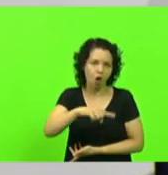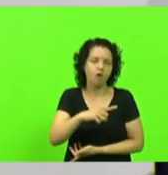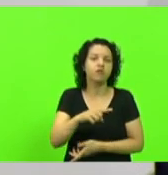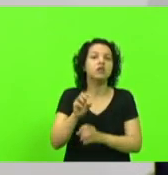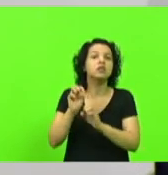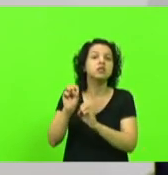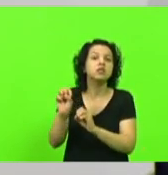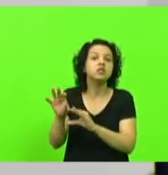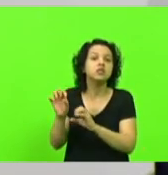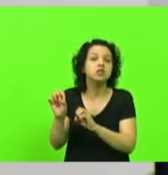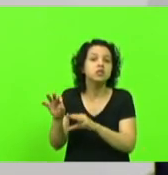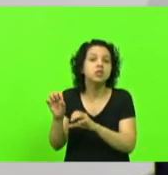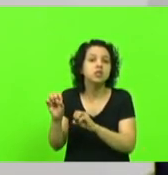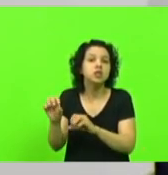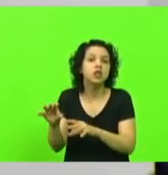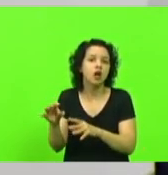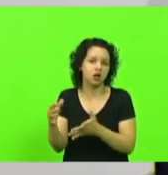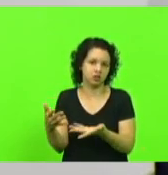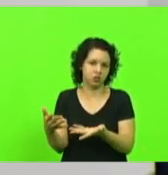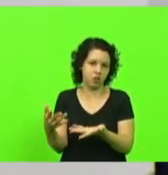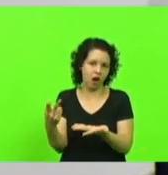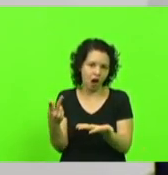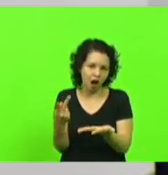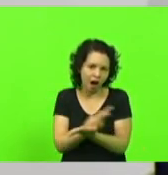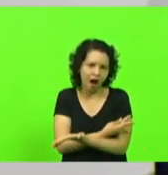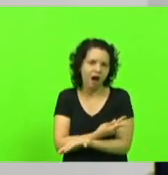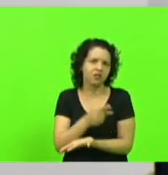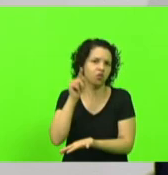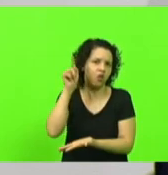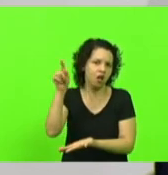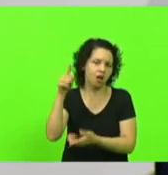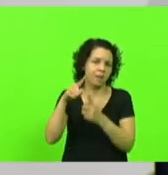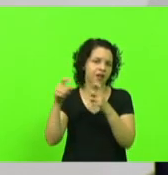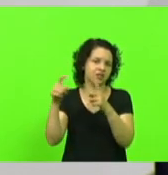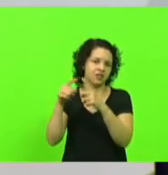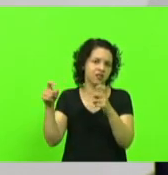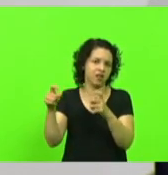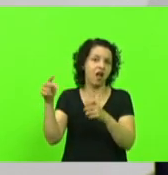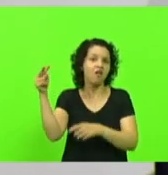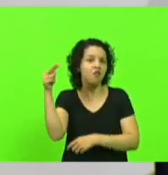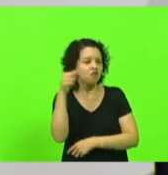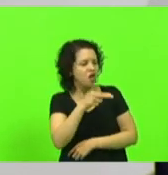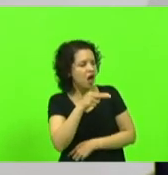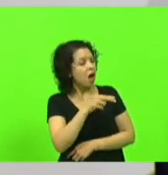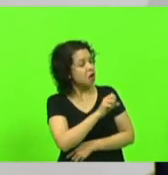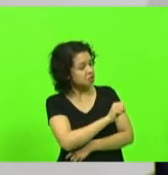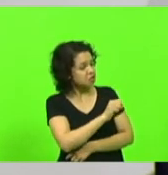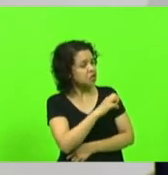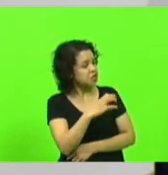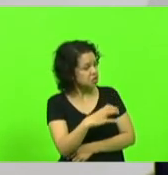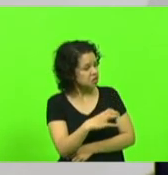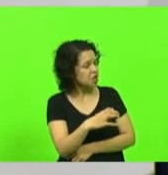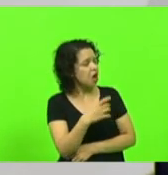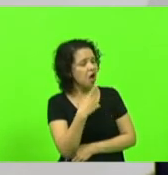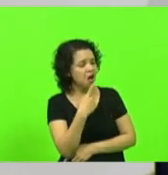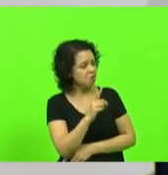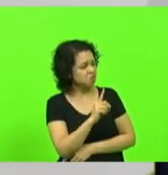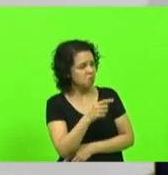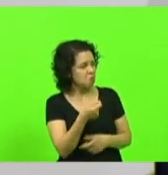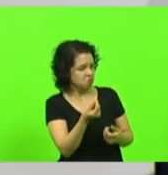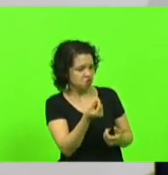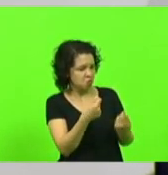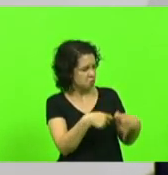ensinando uma terrível lição à Brasília. Eles vão olhar para Santa Catarina e falar, não, Santa Catarina não